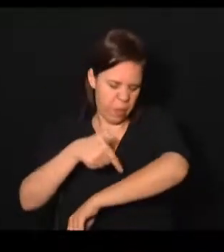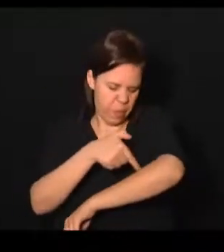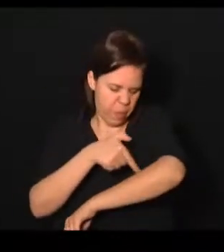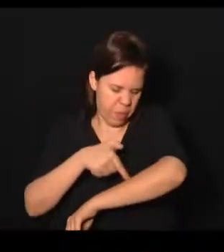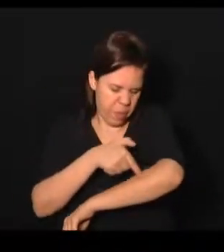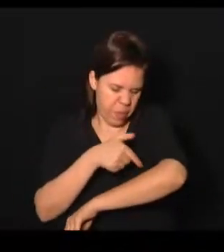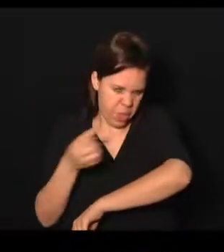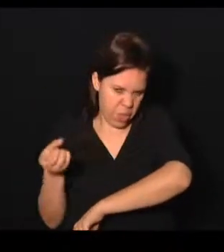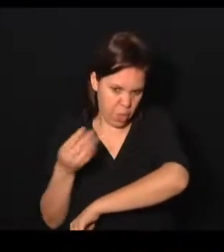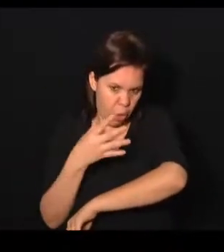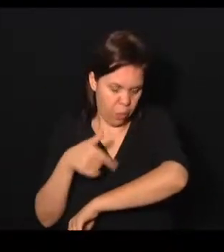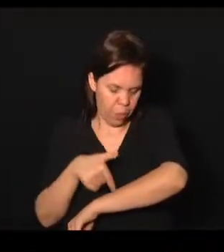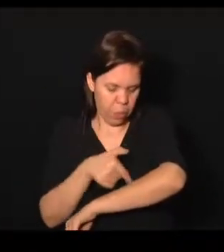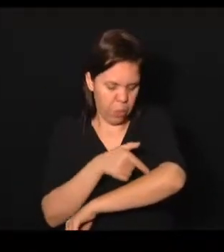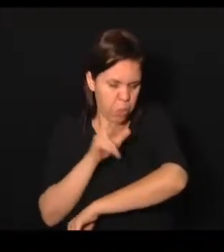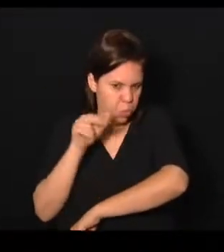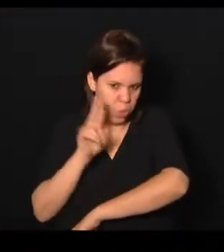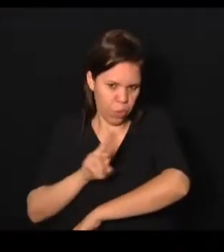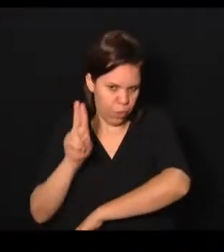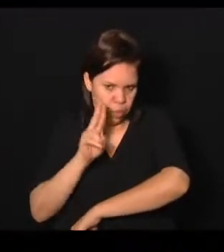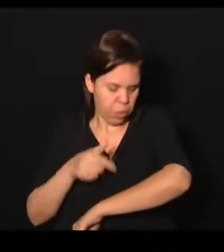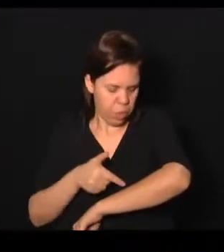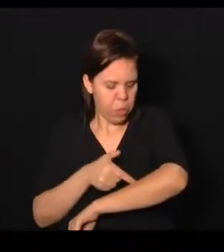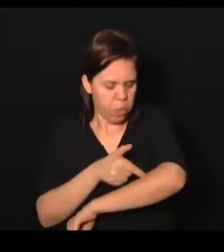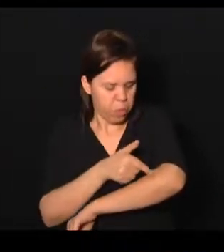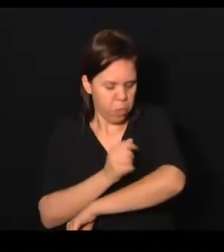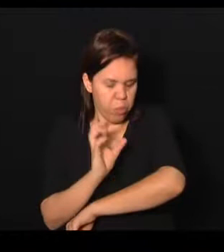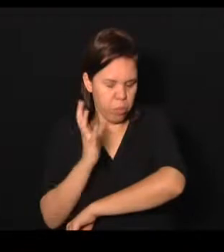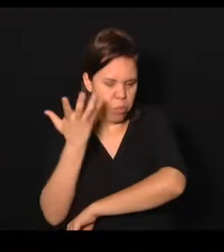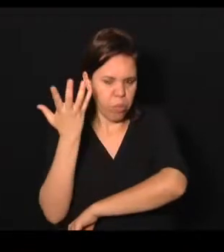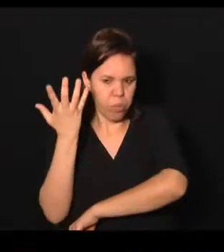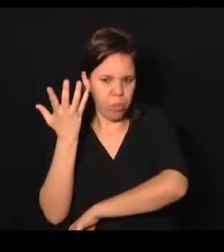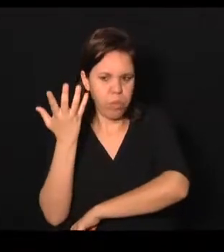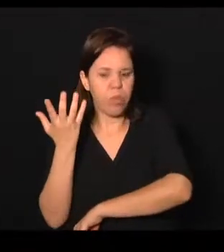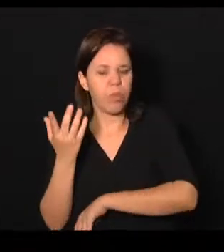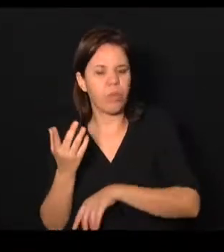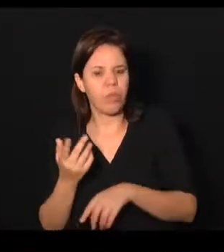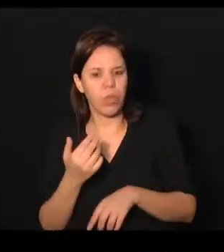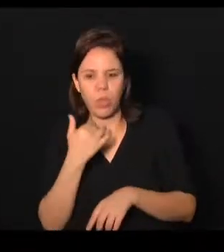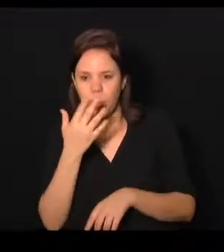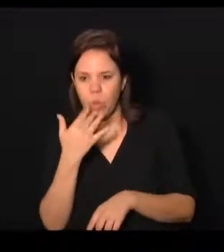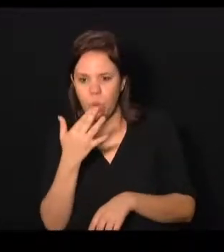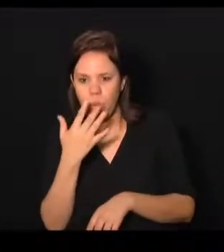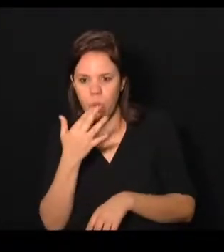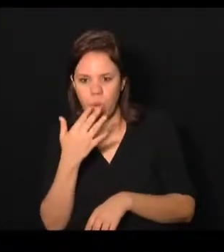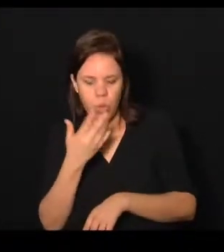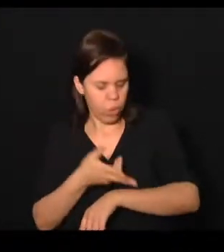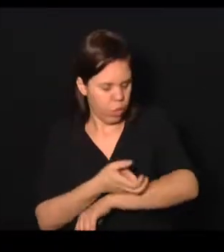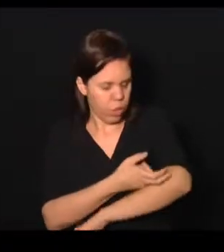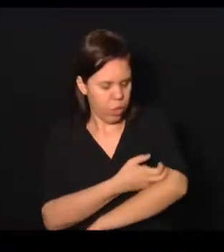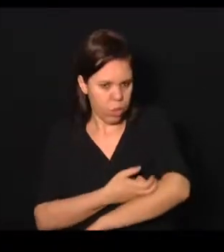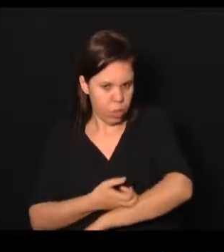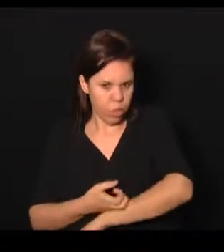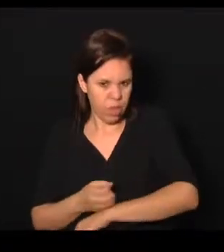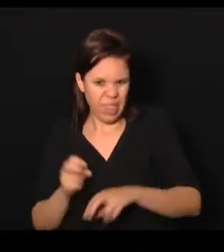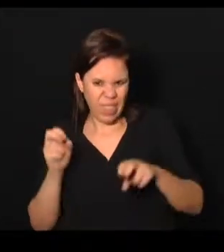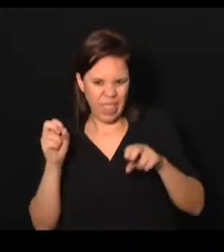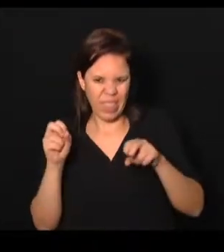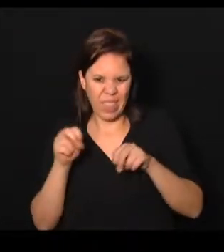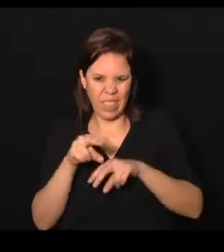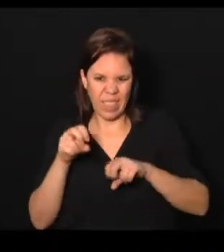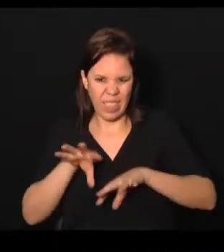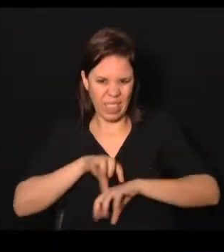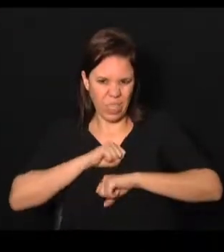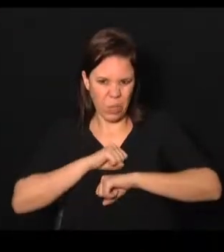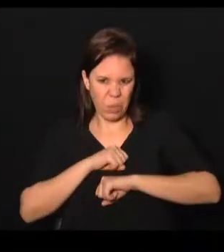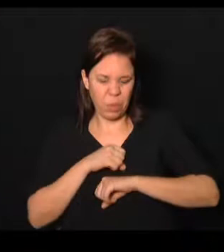novinha, nunca foi usada, eu posso, quando for colorir a tatuagem de outra pessoa, contaminar. Então, o que a